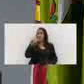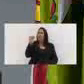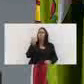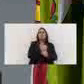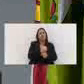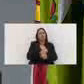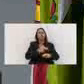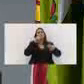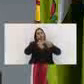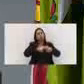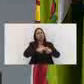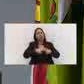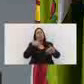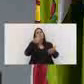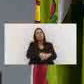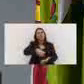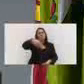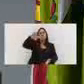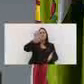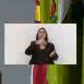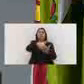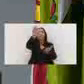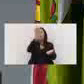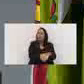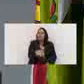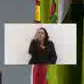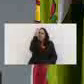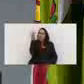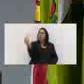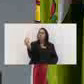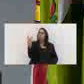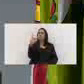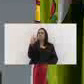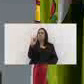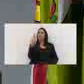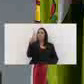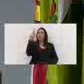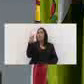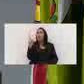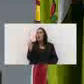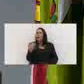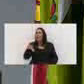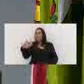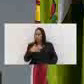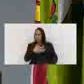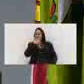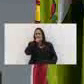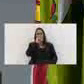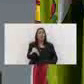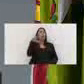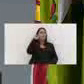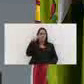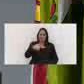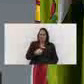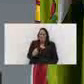mais o pagamento de multa. Então, o imagine, Peruca, quando meu pai ouviu que eu, na condição de vereador que sou hoje,